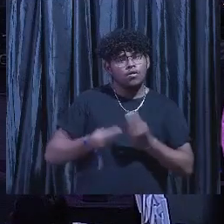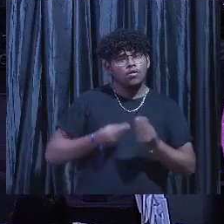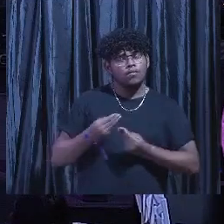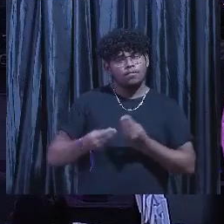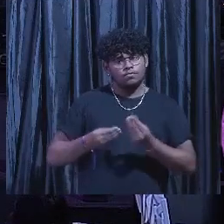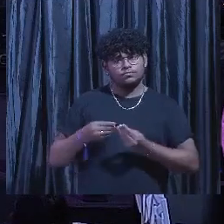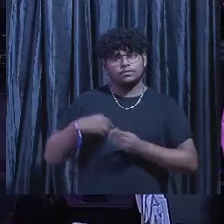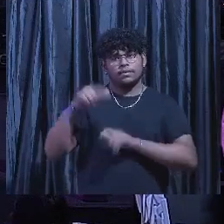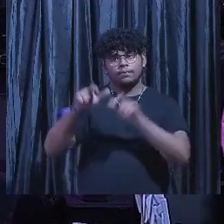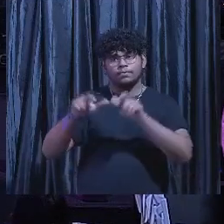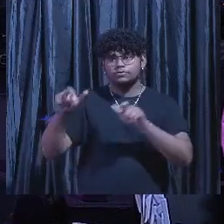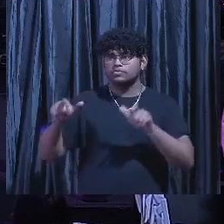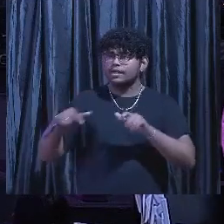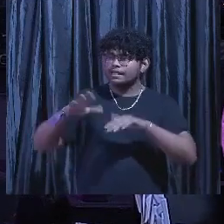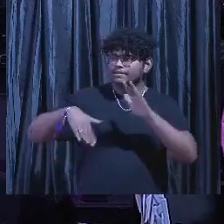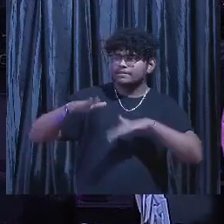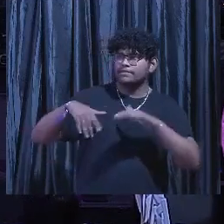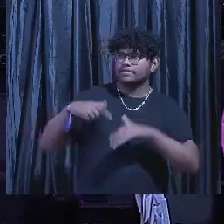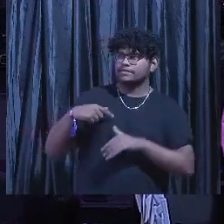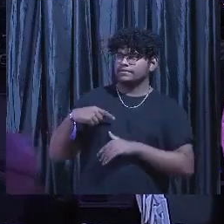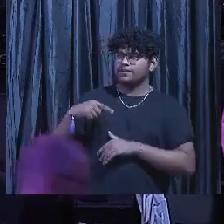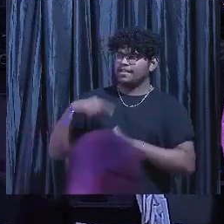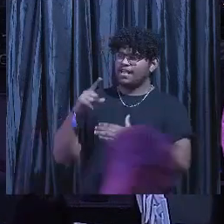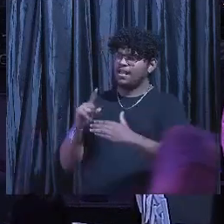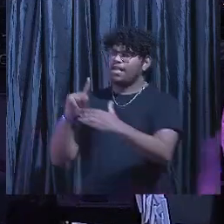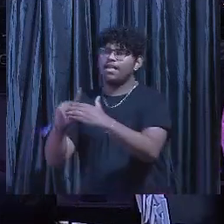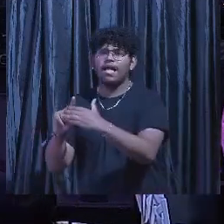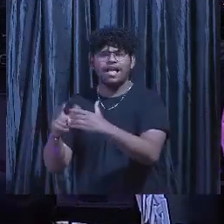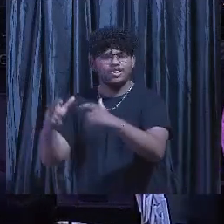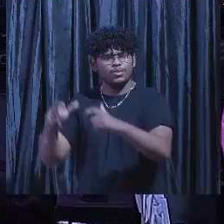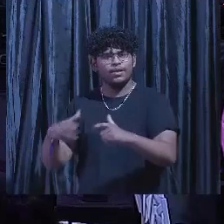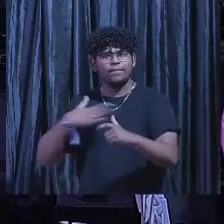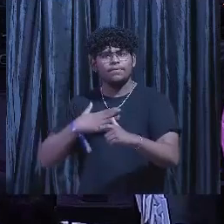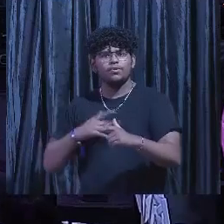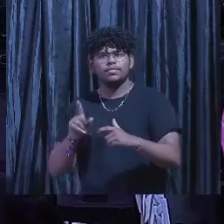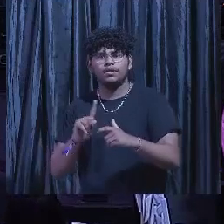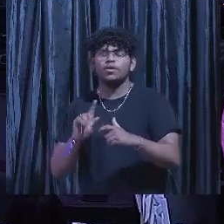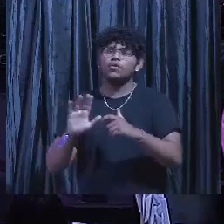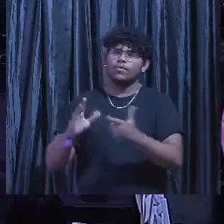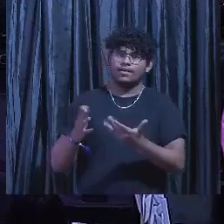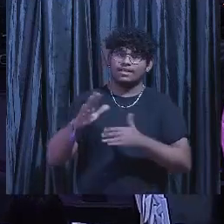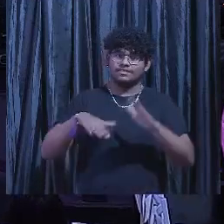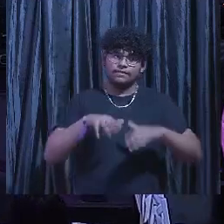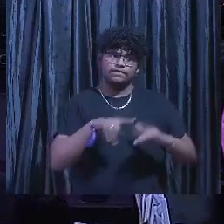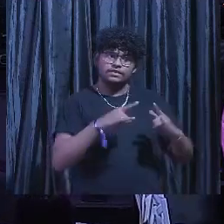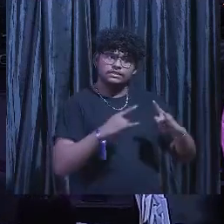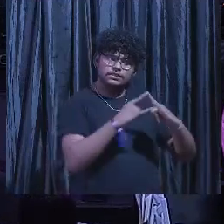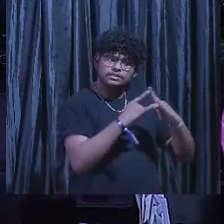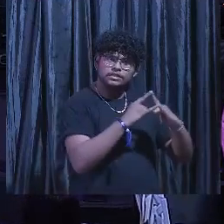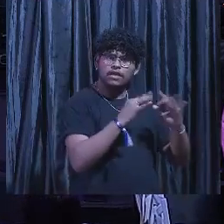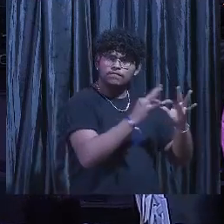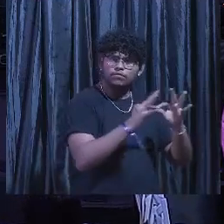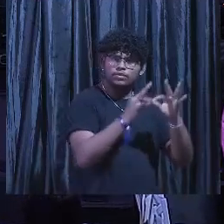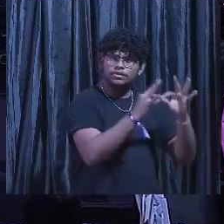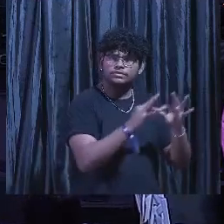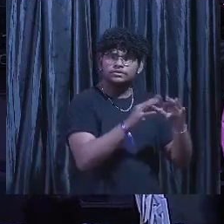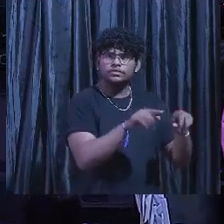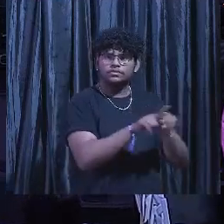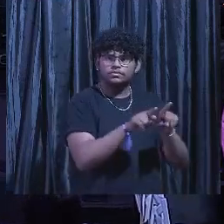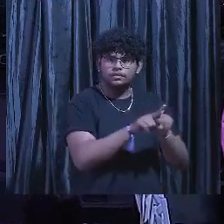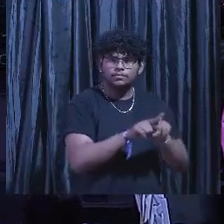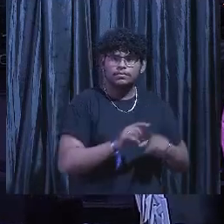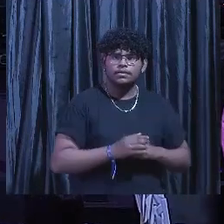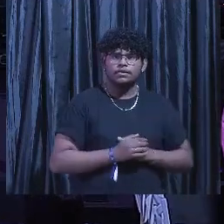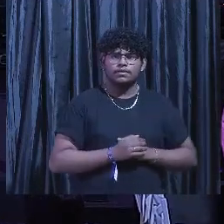nós, né? Em lugares quando se fala de fundações, institutos, investimento social privado, family office, toda essa parada aí que vocês